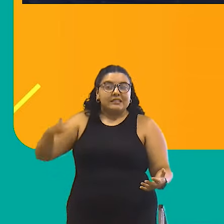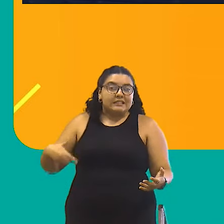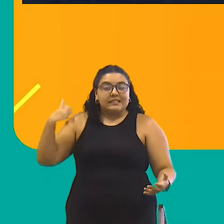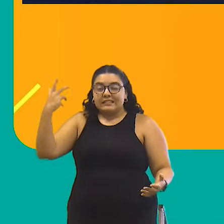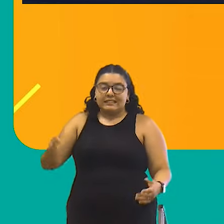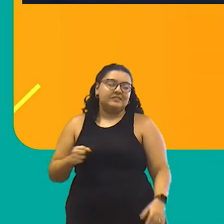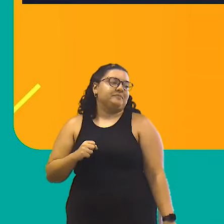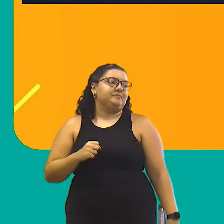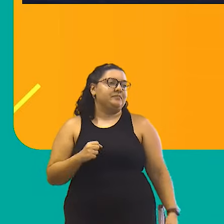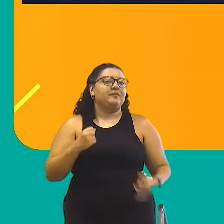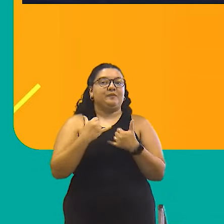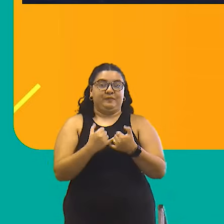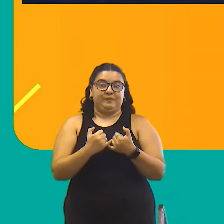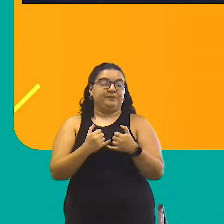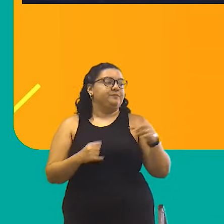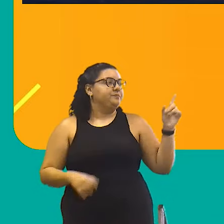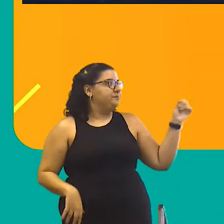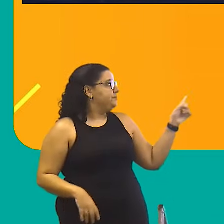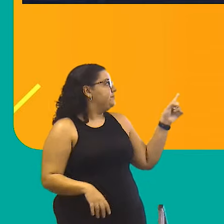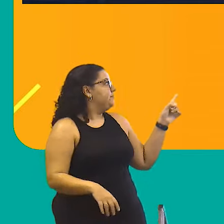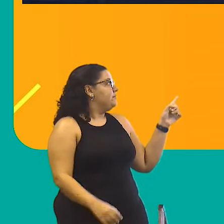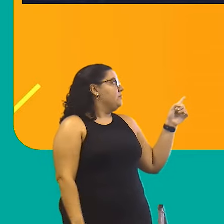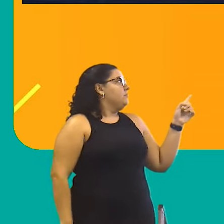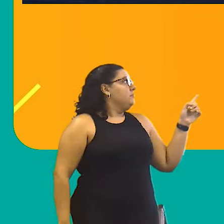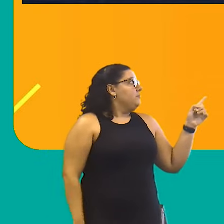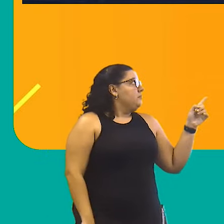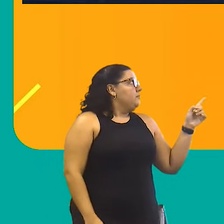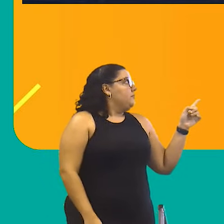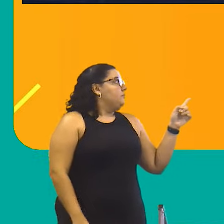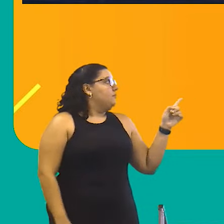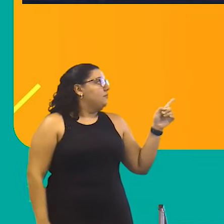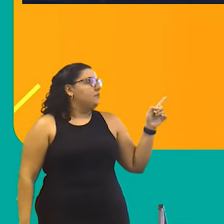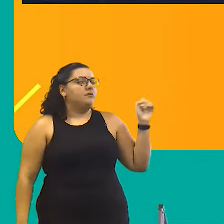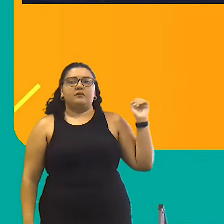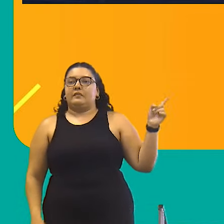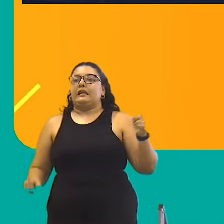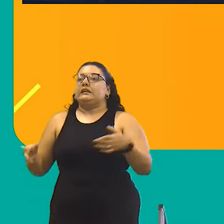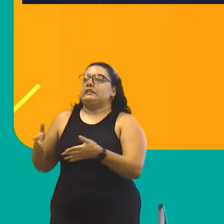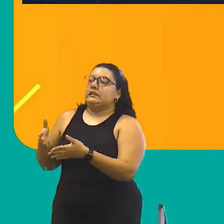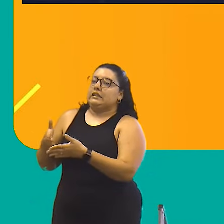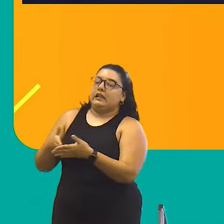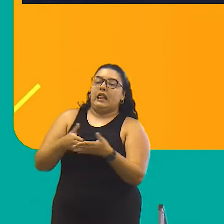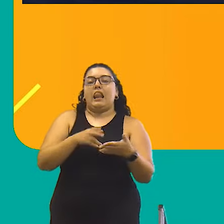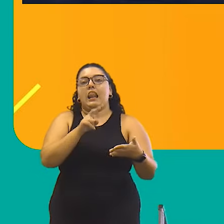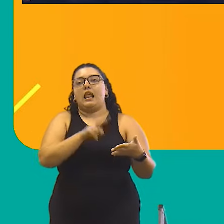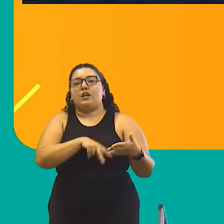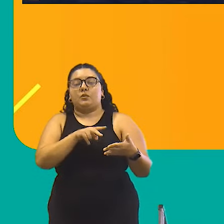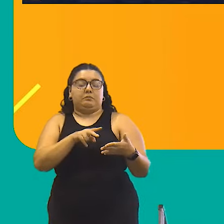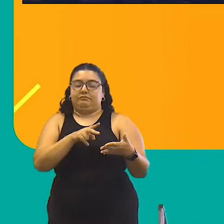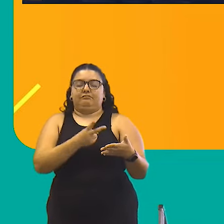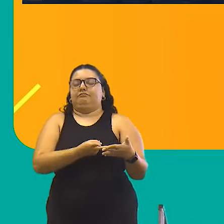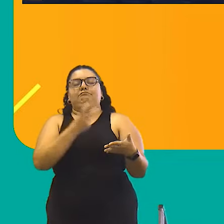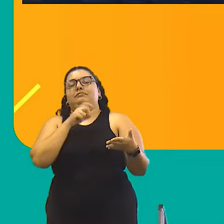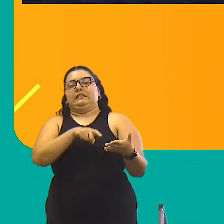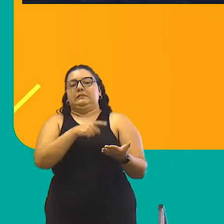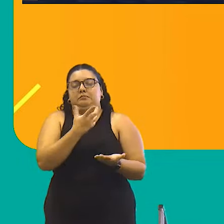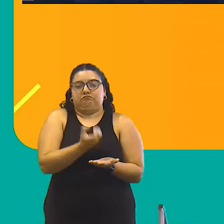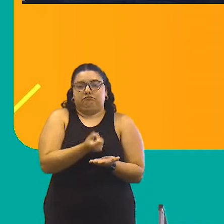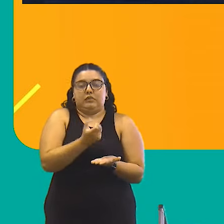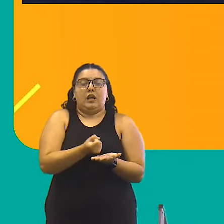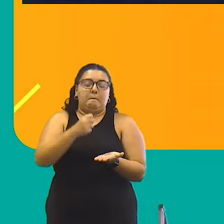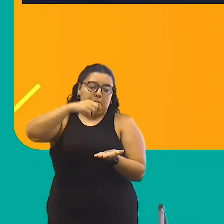aqui. Ele continua, quantos menores dimensões, mais dados cabem. O fator limitante para a leitura dos dados é o espalhamento da